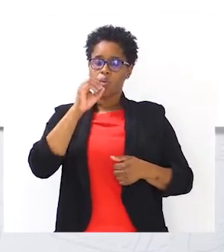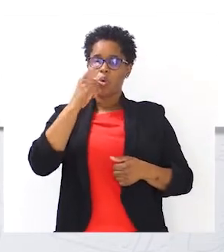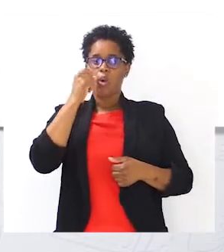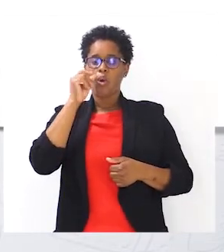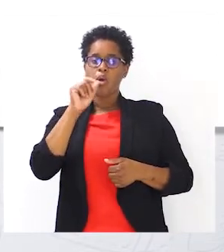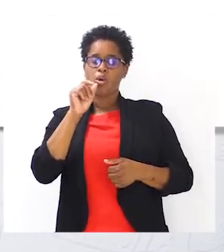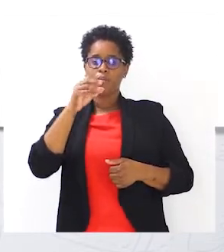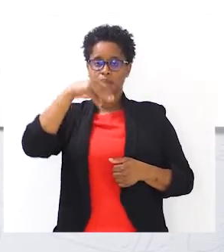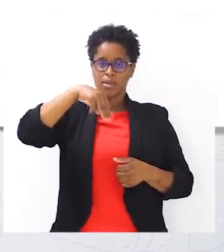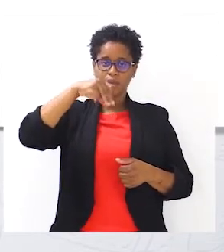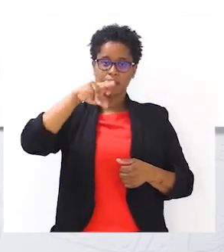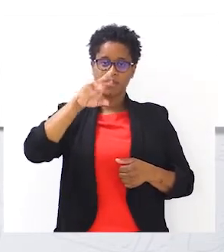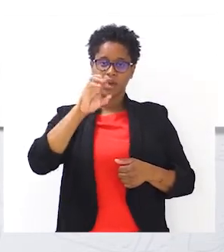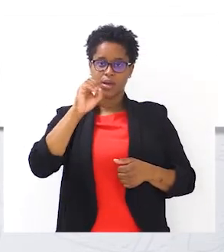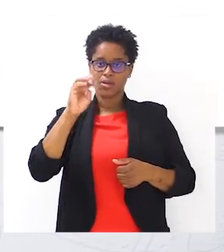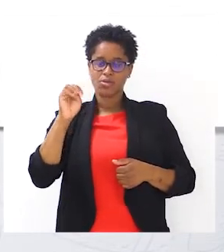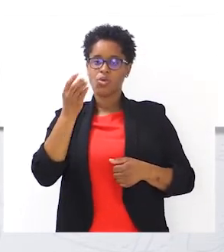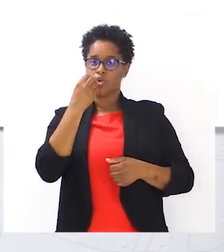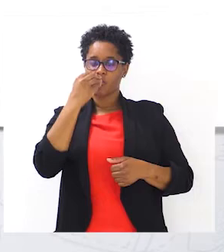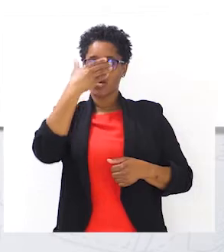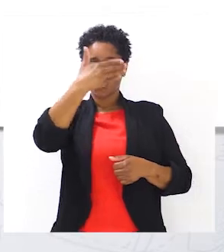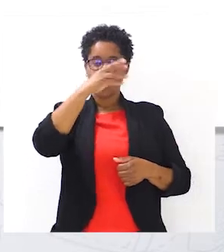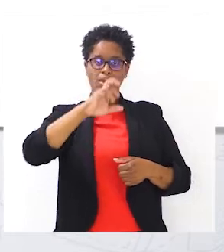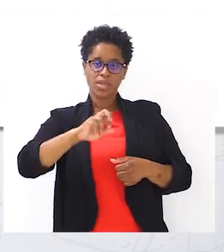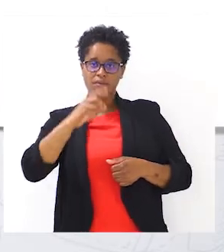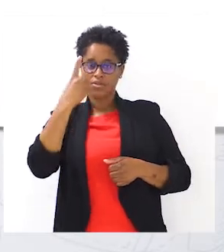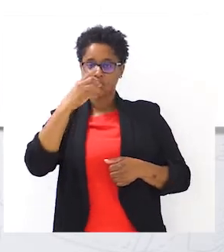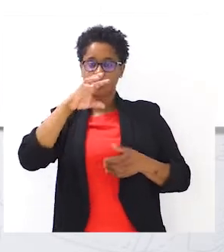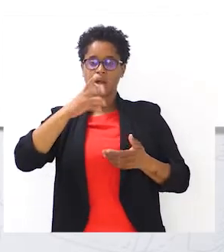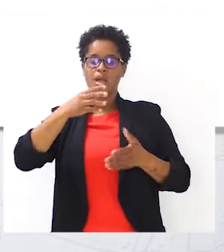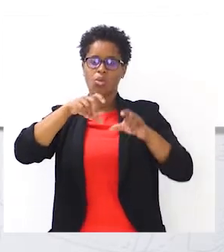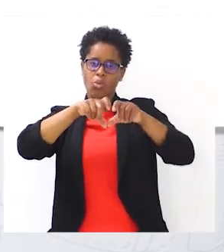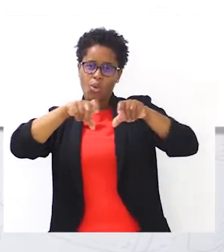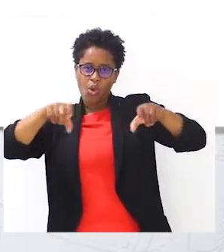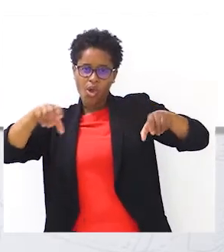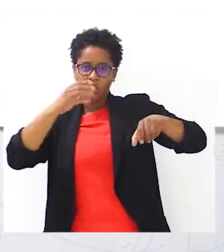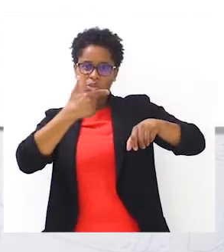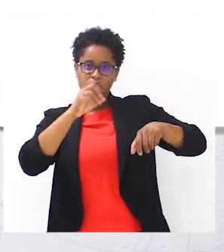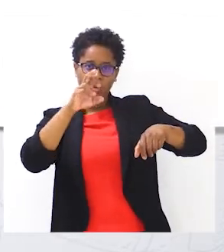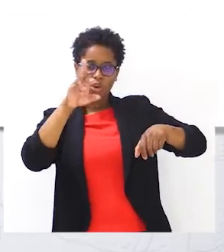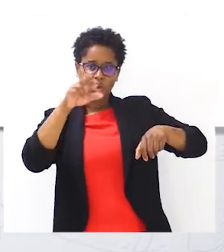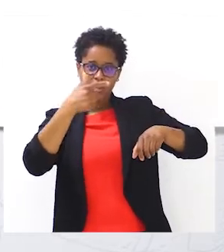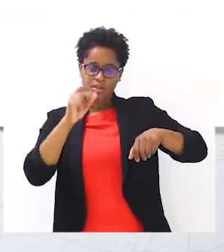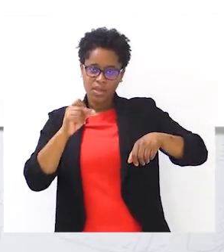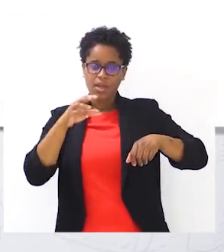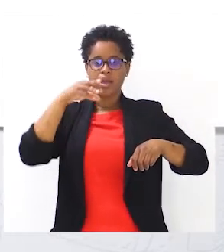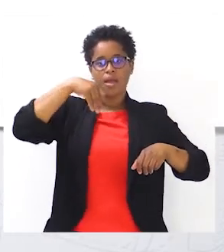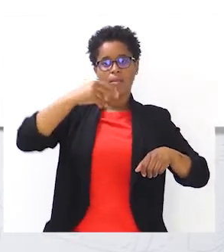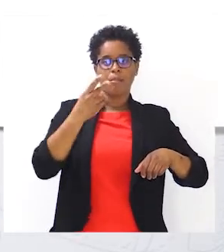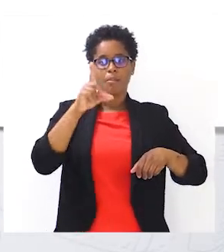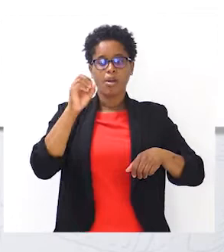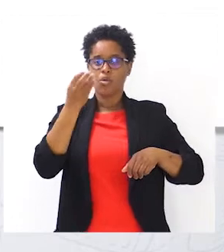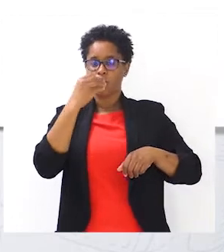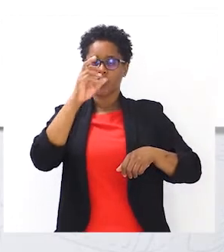comeu 1/8 de uma torta, Paulo comeu 2/8 e seu